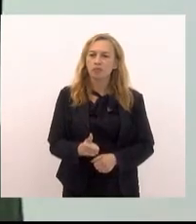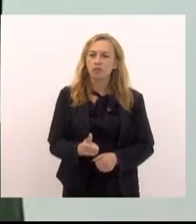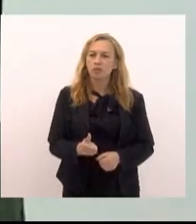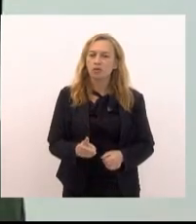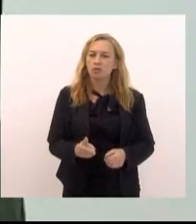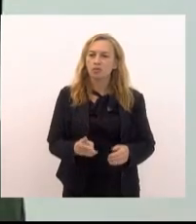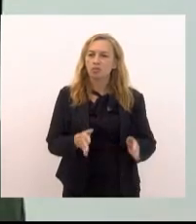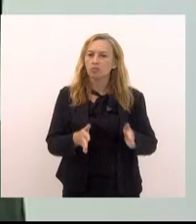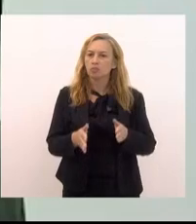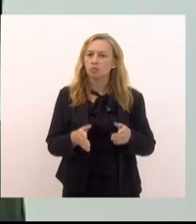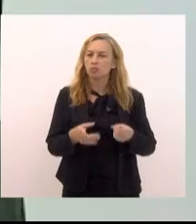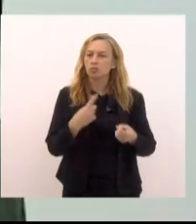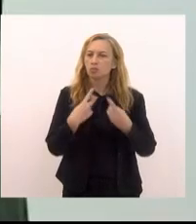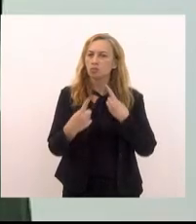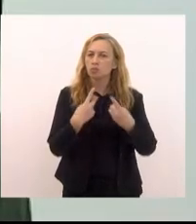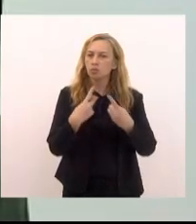discussão